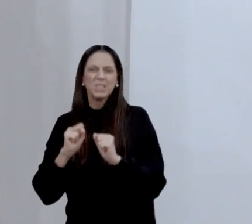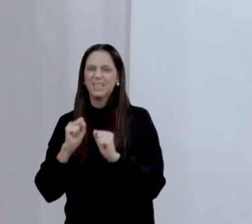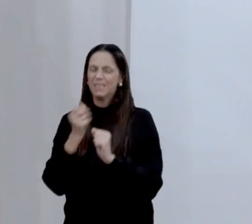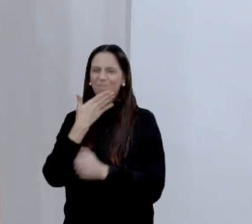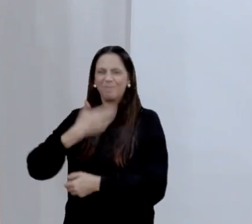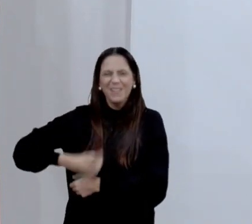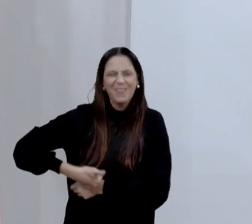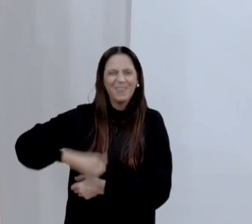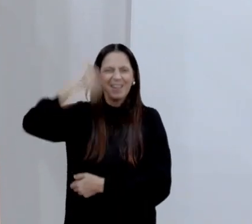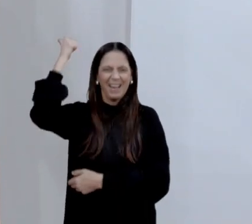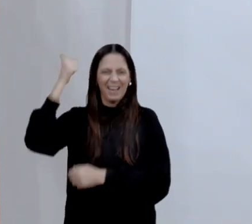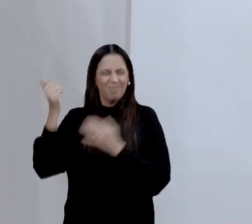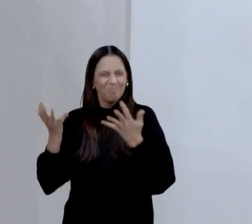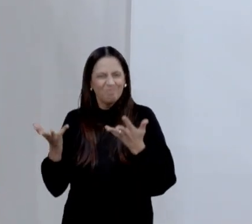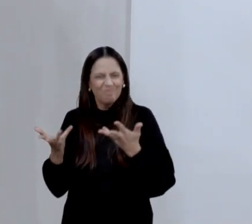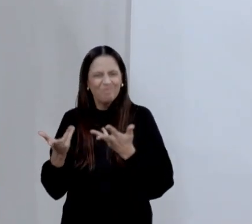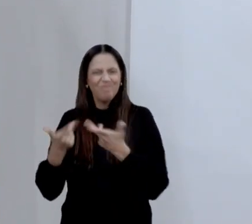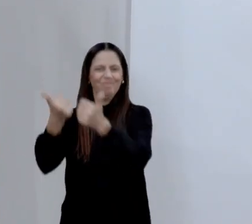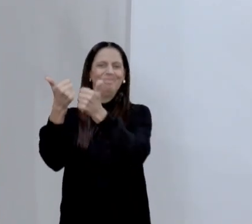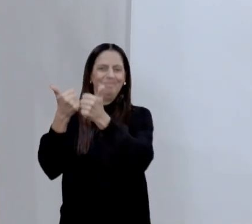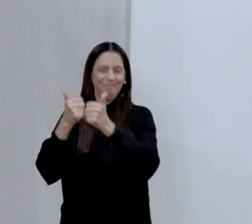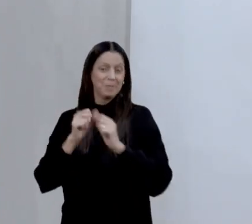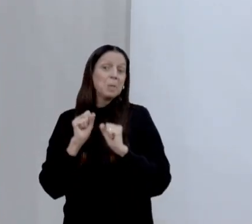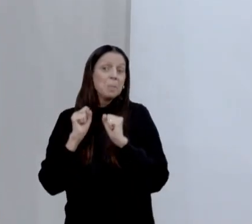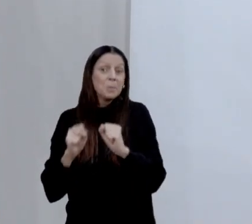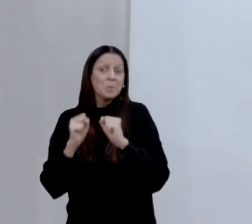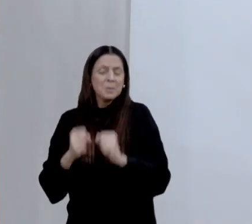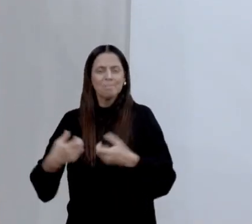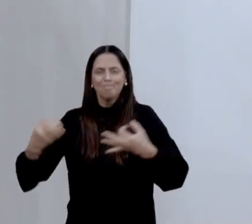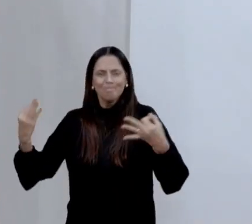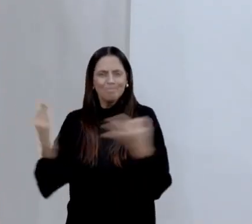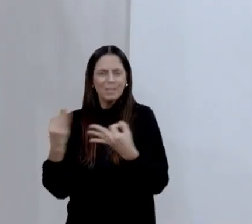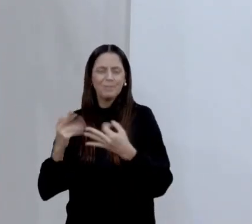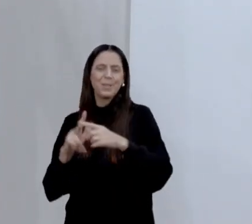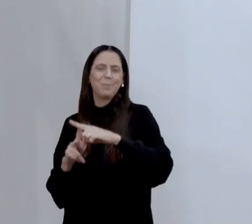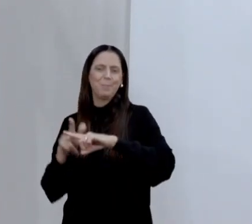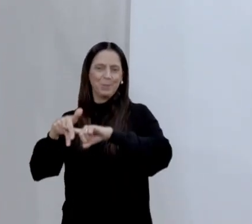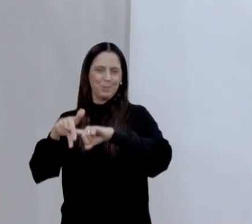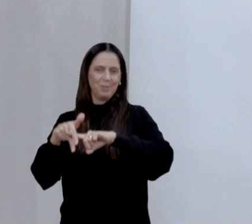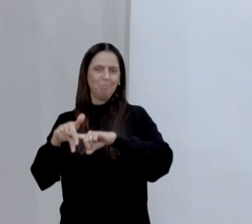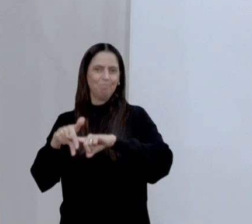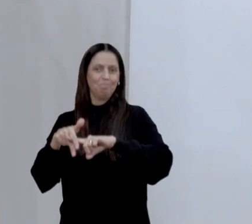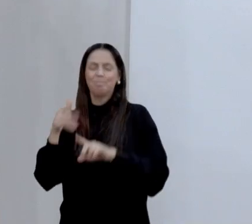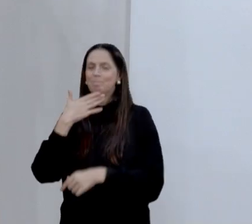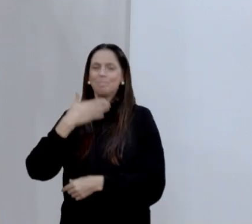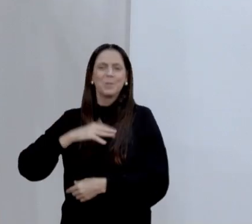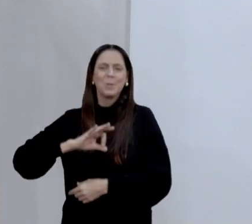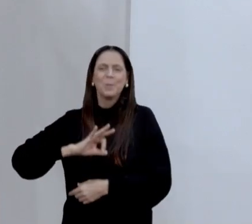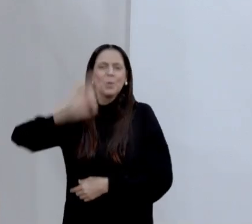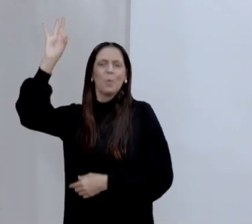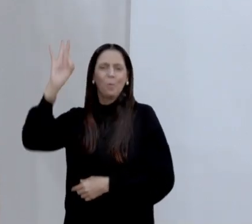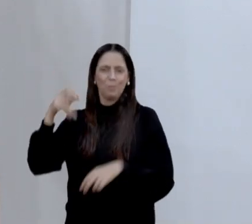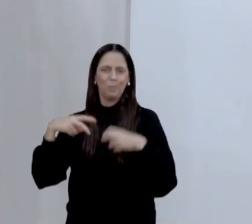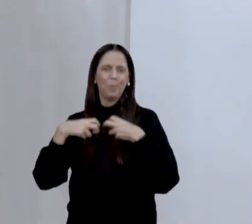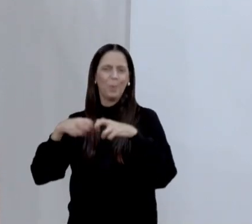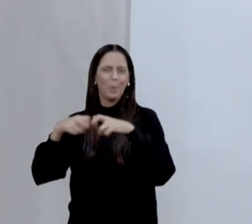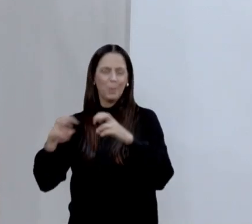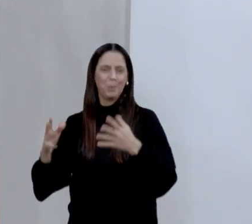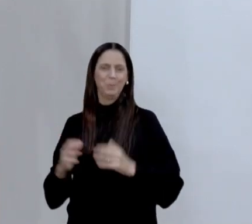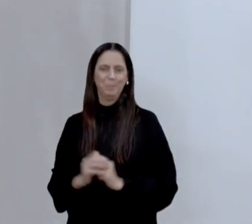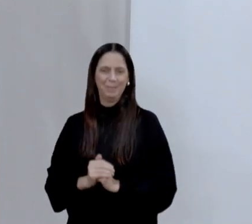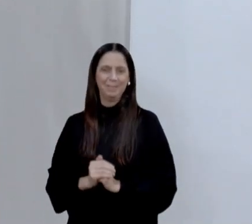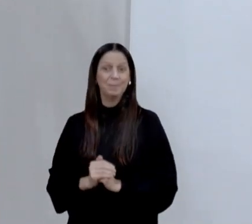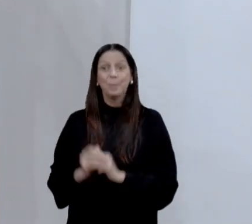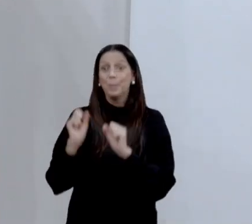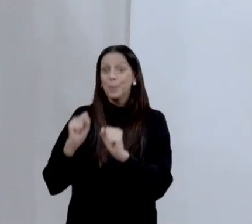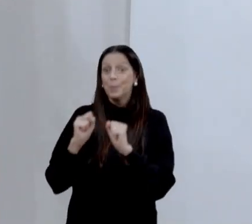para o usuário? Vamos garantir que os ônibus tenham a perfeita manutenção, que sejam os ônibus mais novos da nossa cidade? Vamos fazer